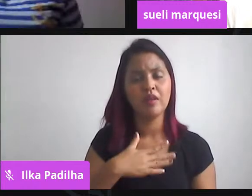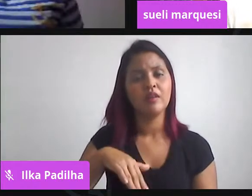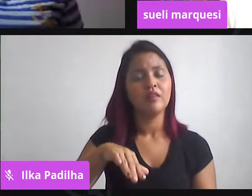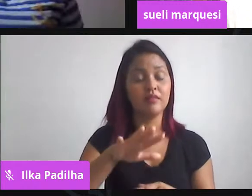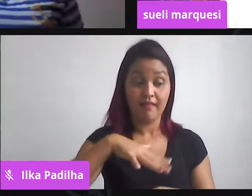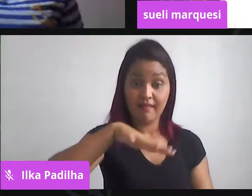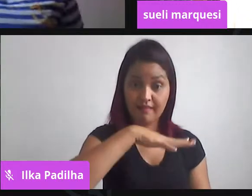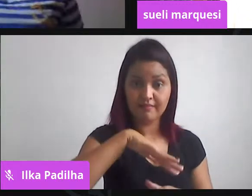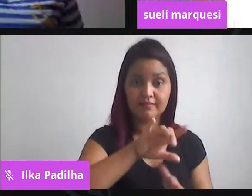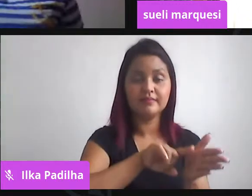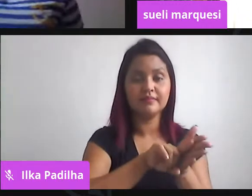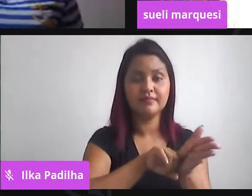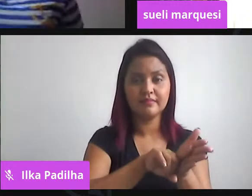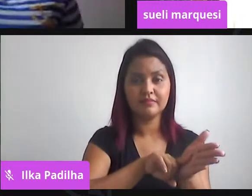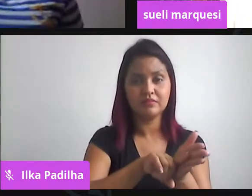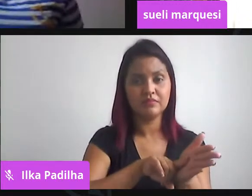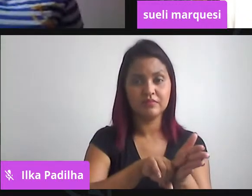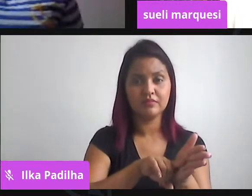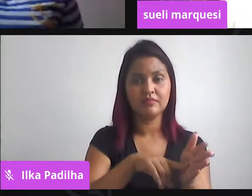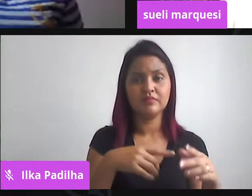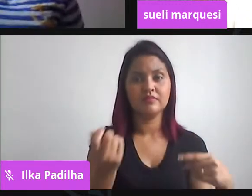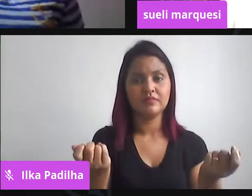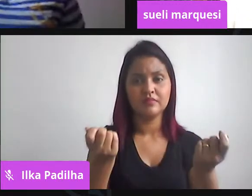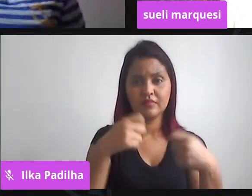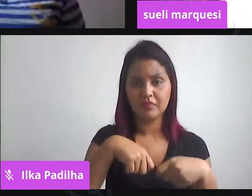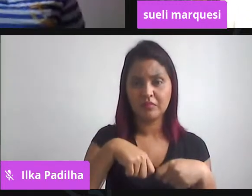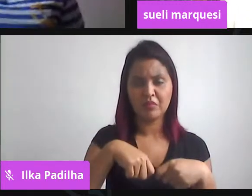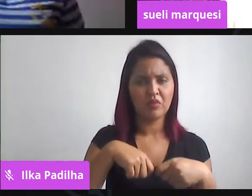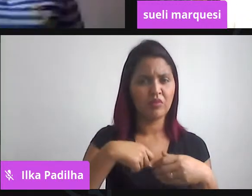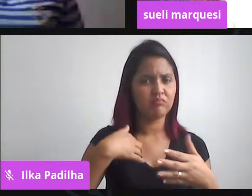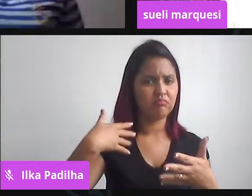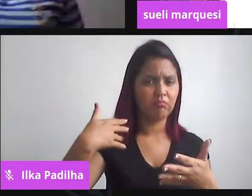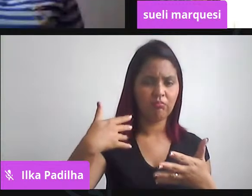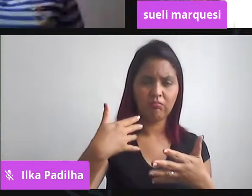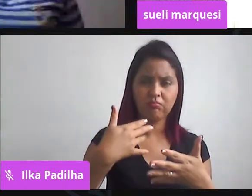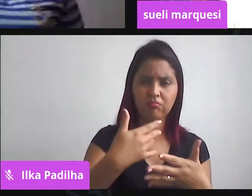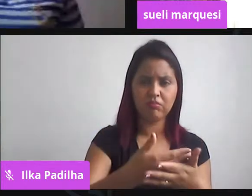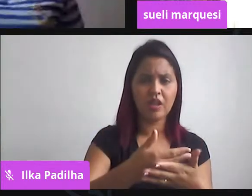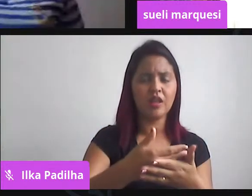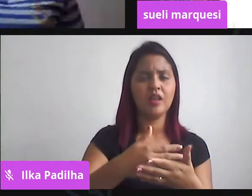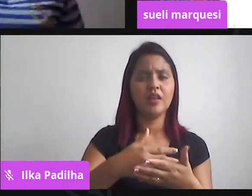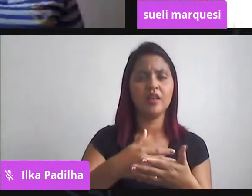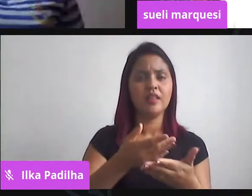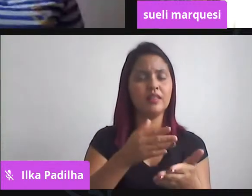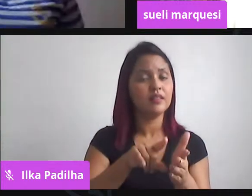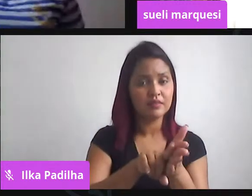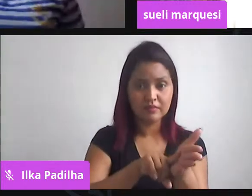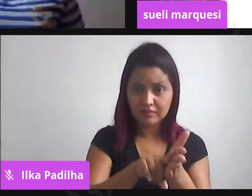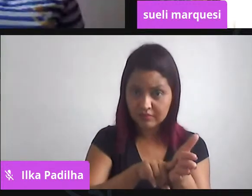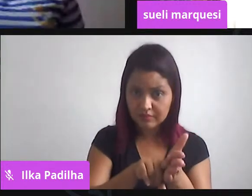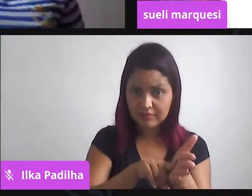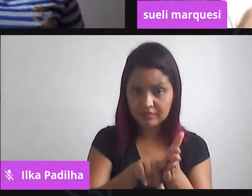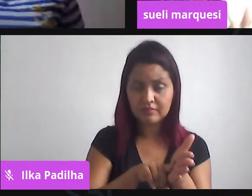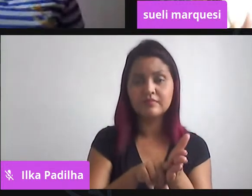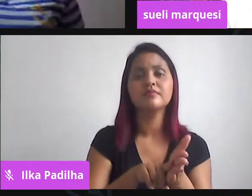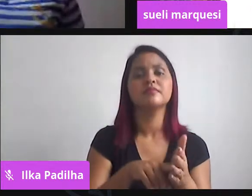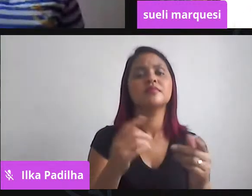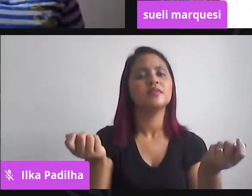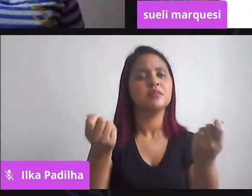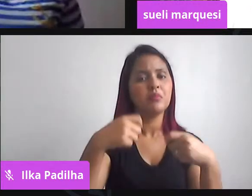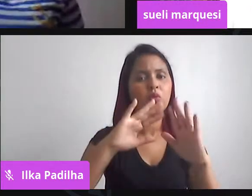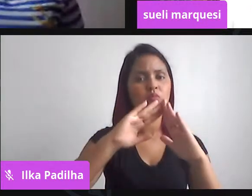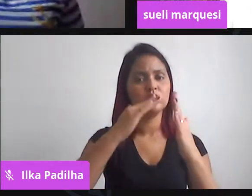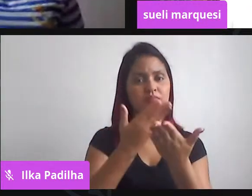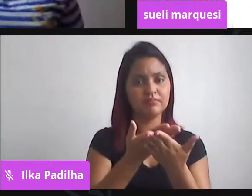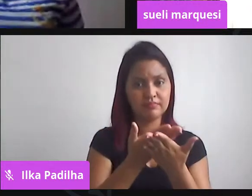né, elas podem se dar no mundo do trabalho, podem se dar também no mundo da escola,